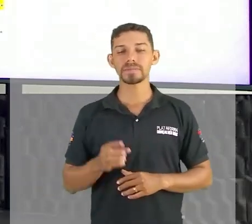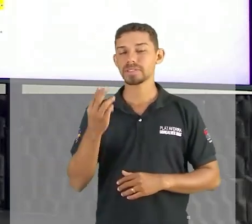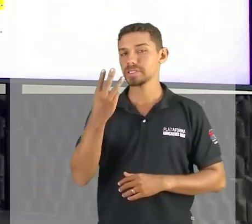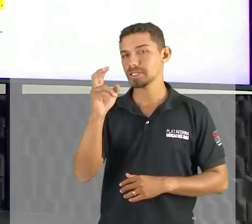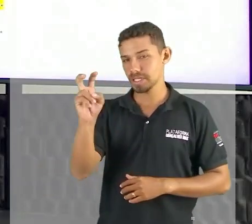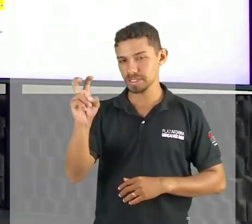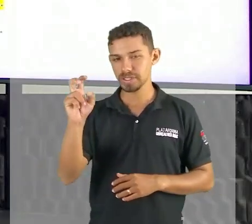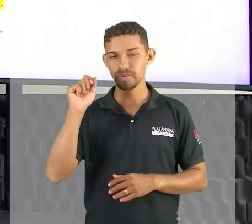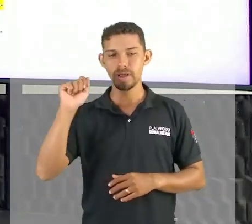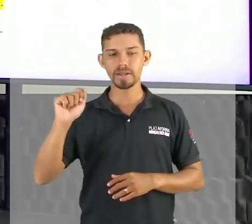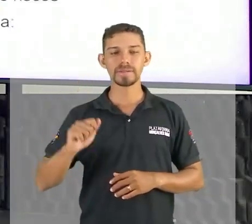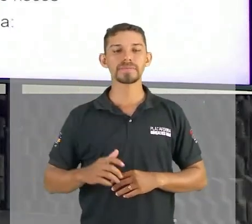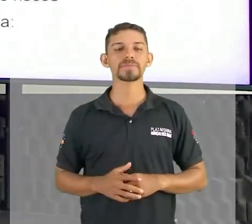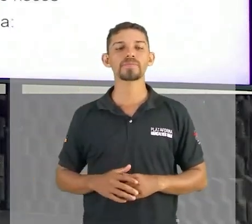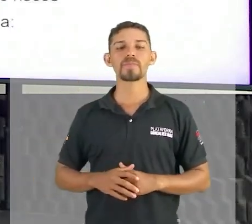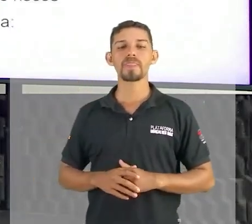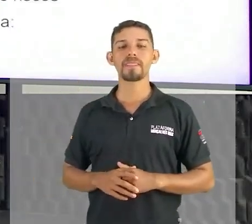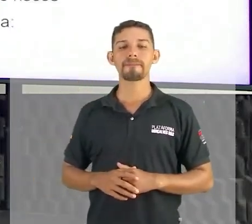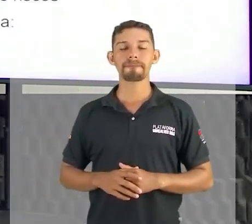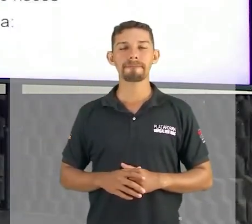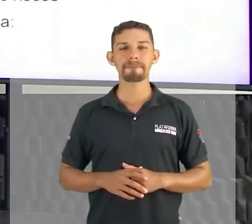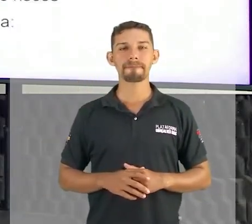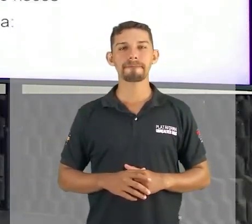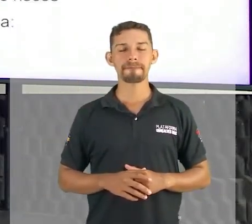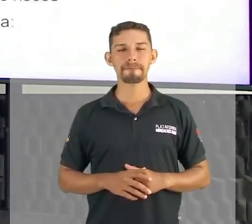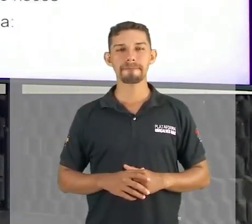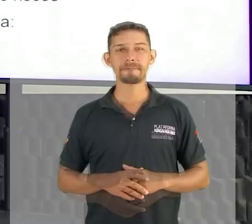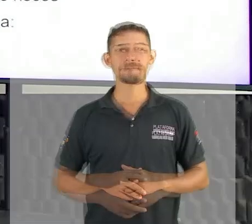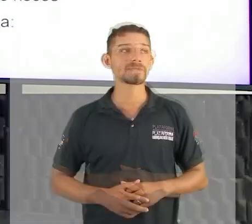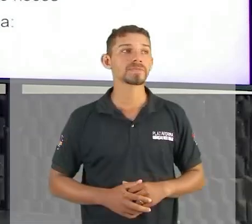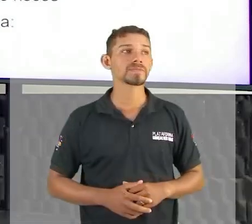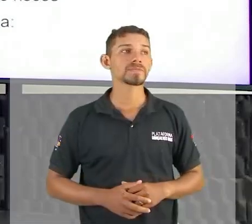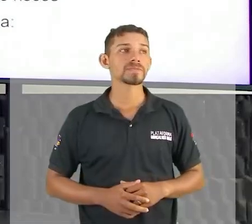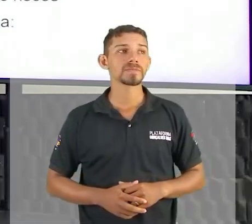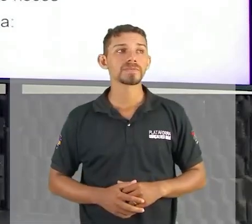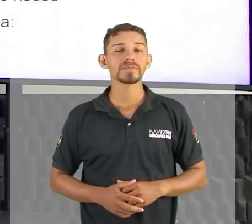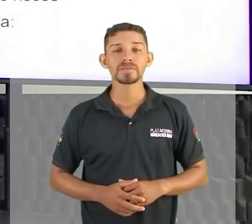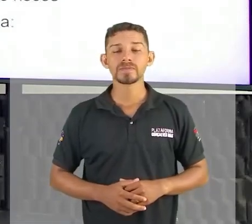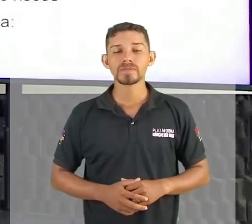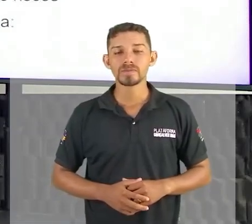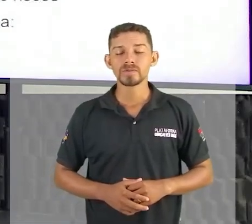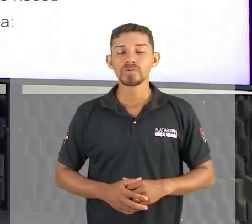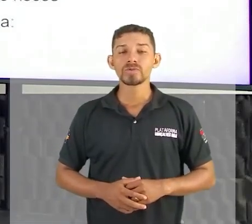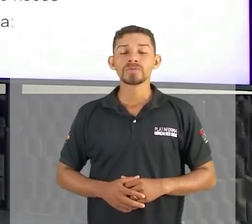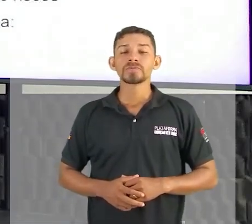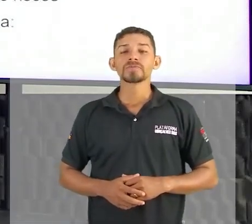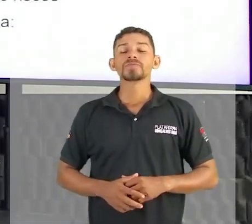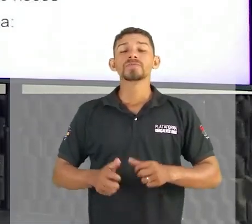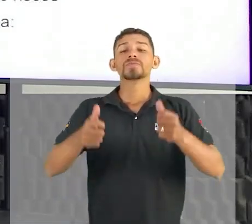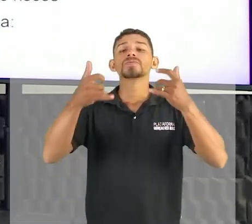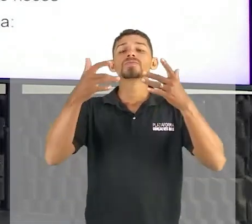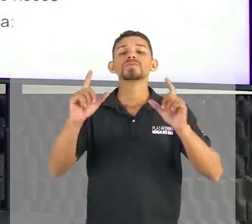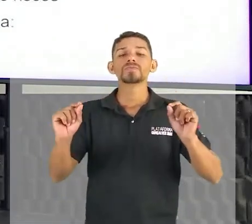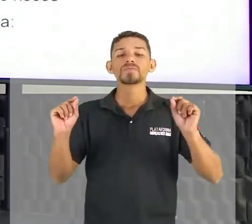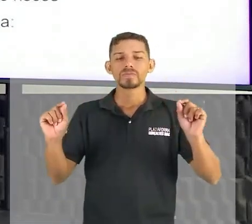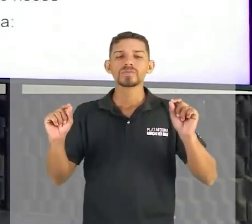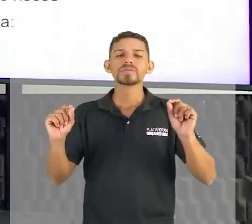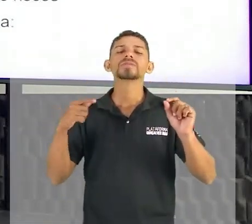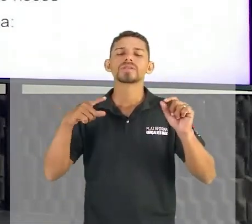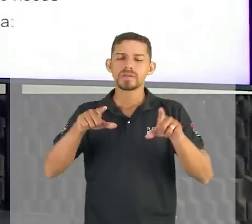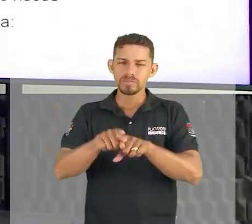35 letra D vamos pra prova próxima que que diz a questão 53 também é de